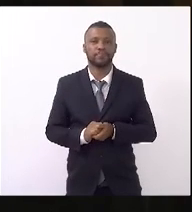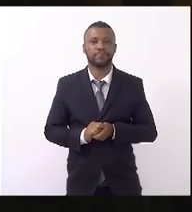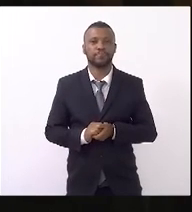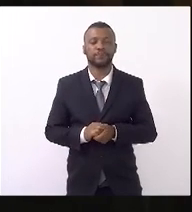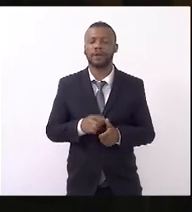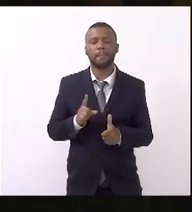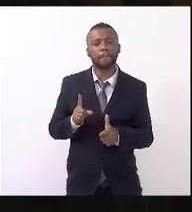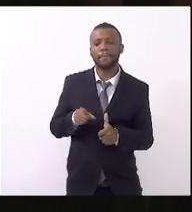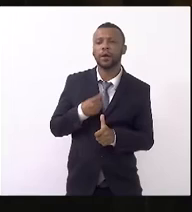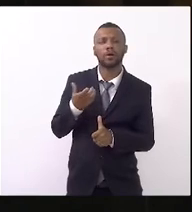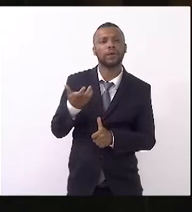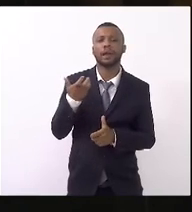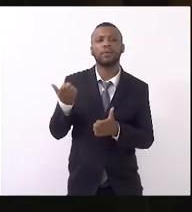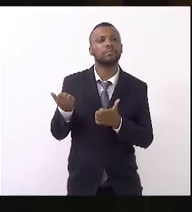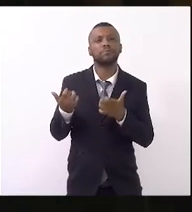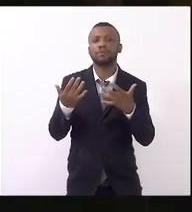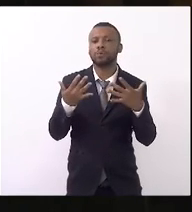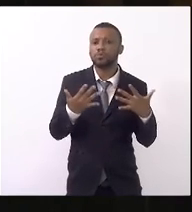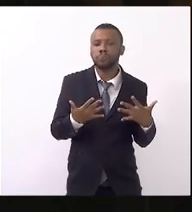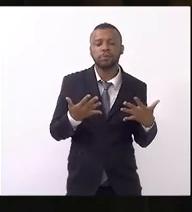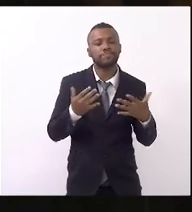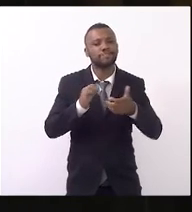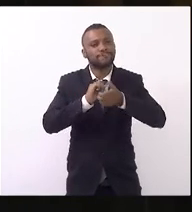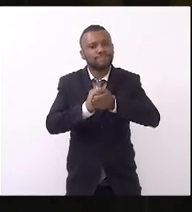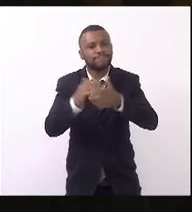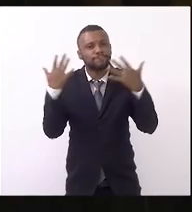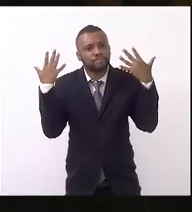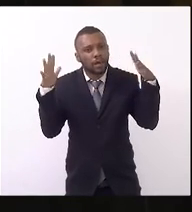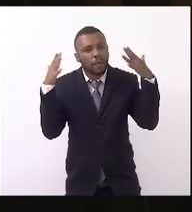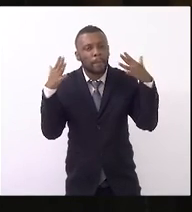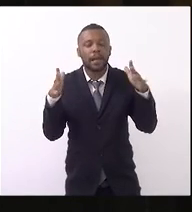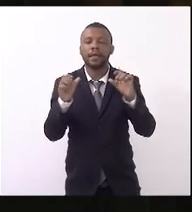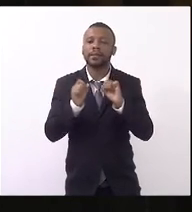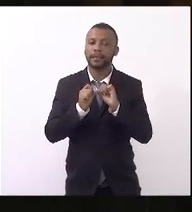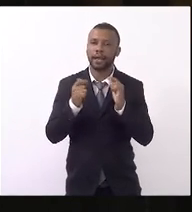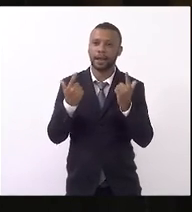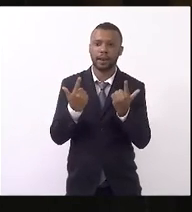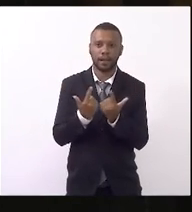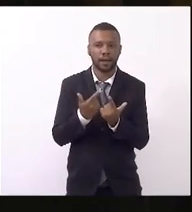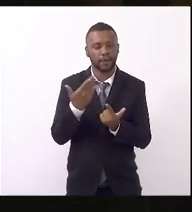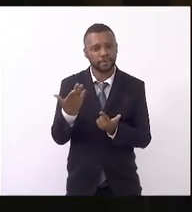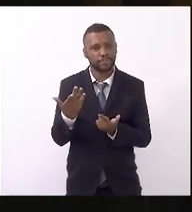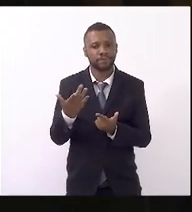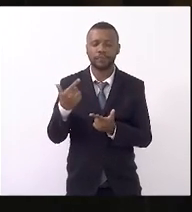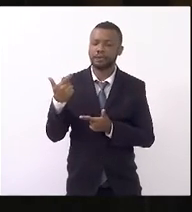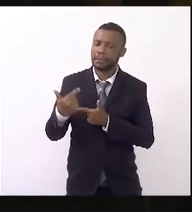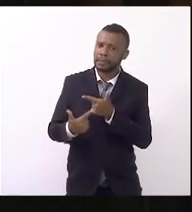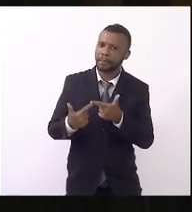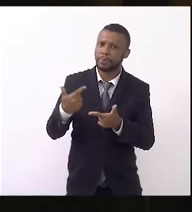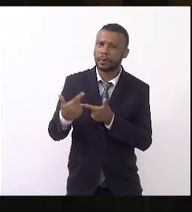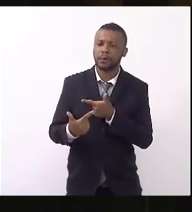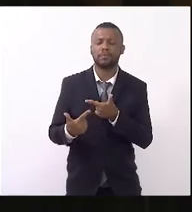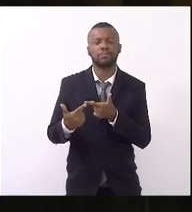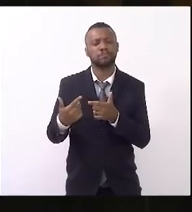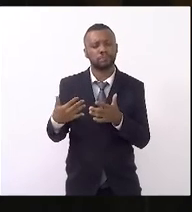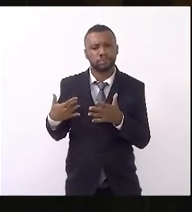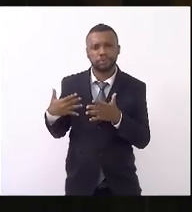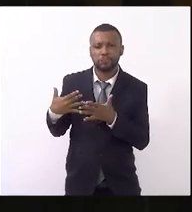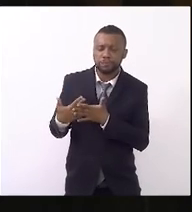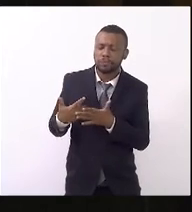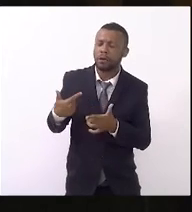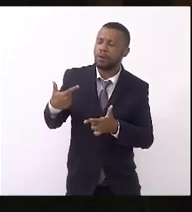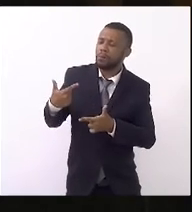quero dizer aqui, dar os parabéns à Assembleia Legislativa, Assembleia que vem trabalhando de forma muito árdua